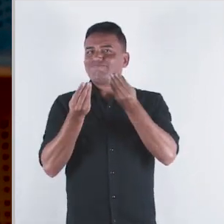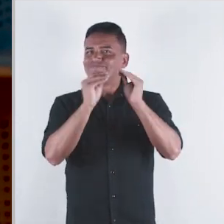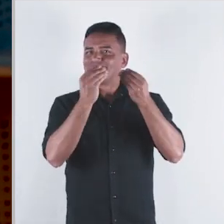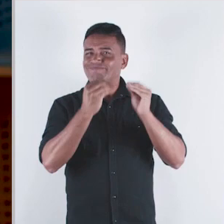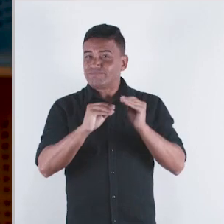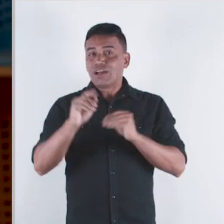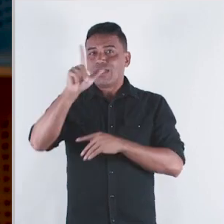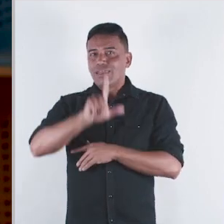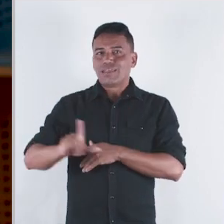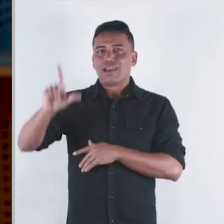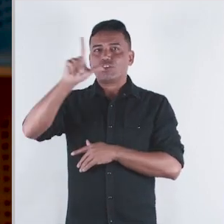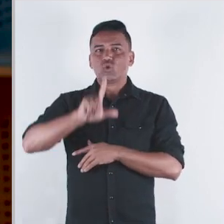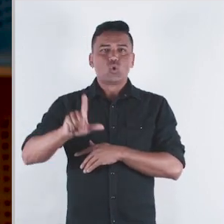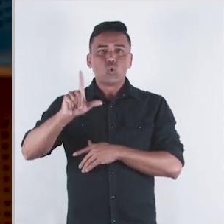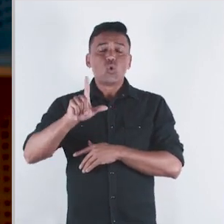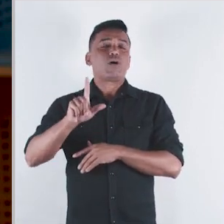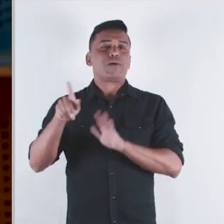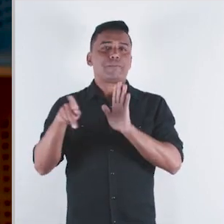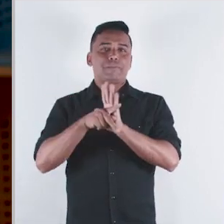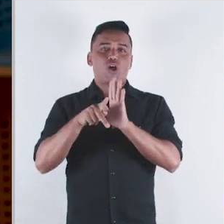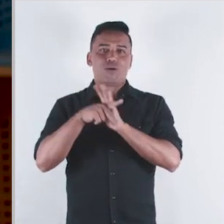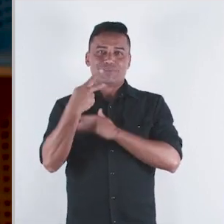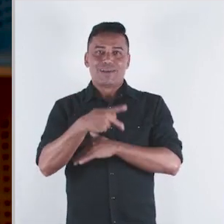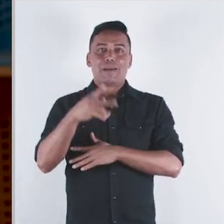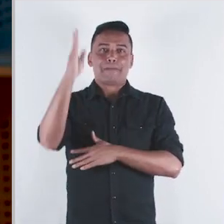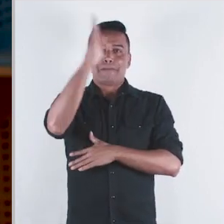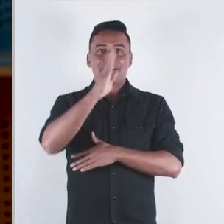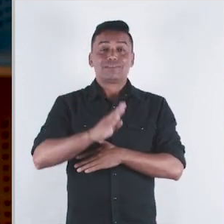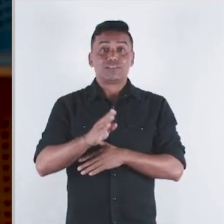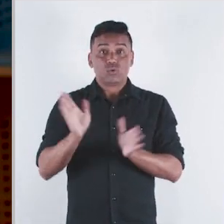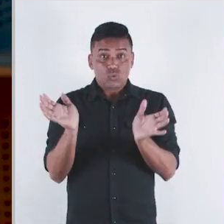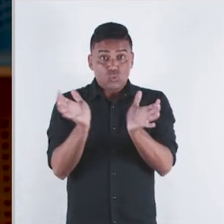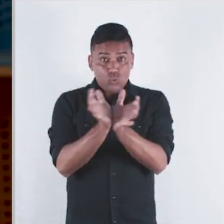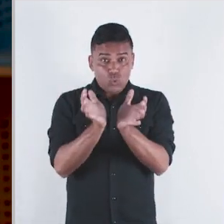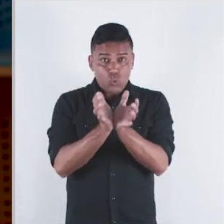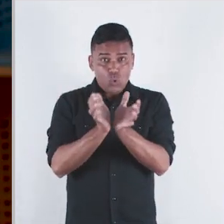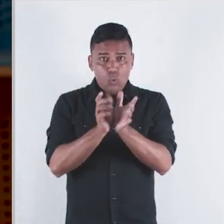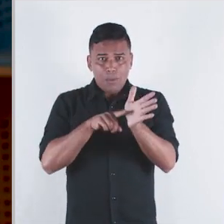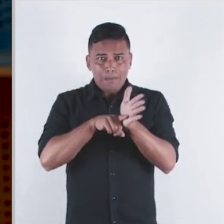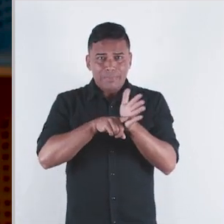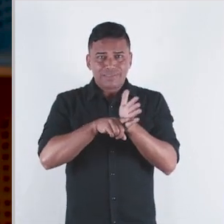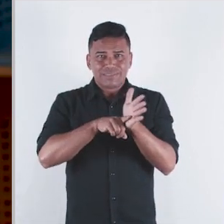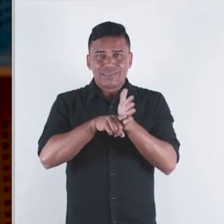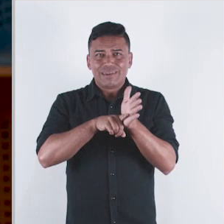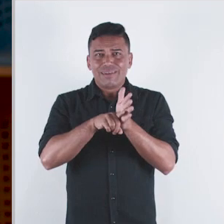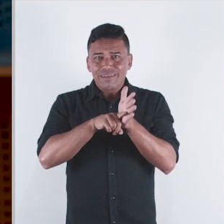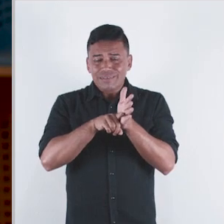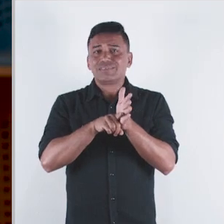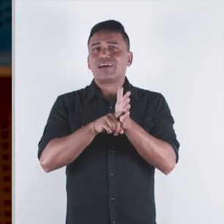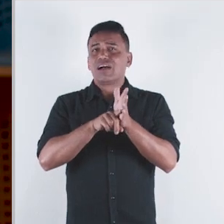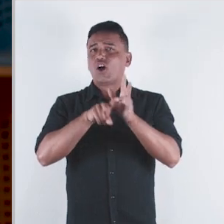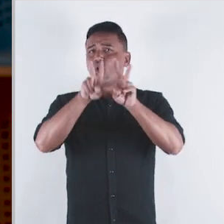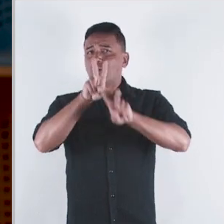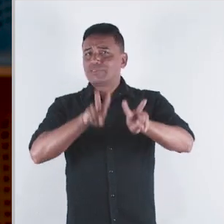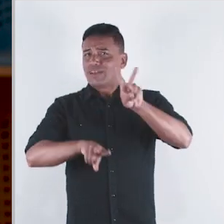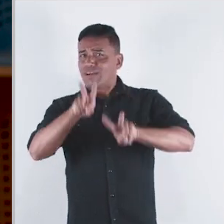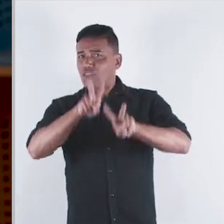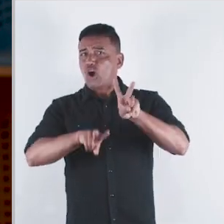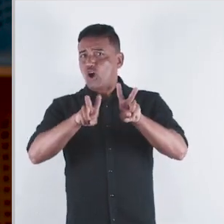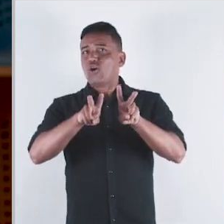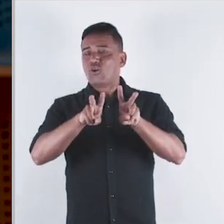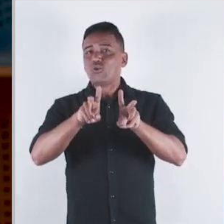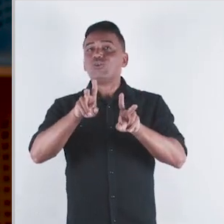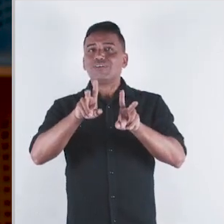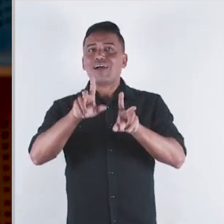Brasileira, encabeçado pelo grupo de pesquisa Observatório da Literatura Digital Brasileira.